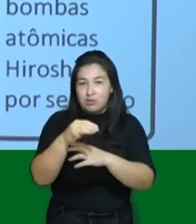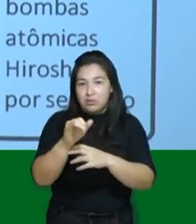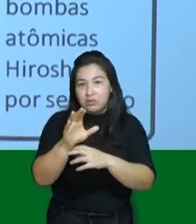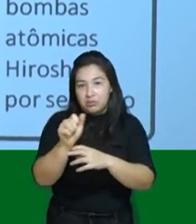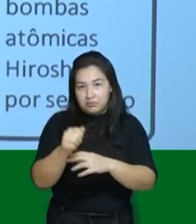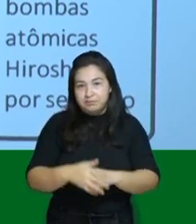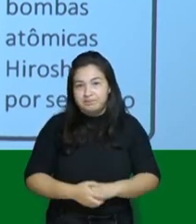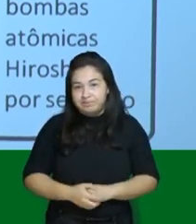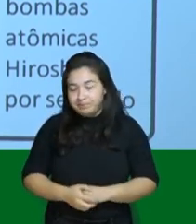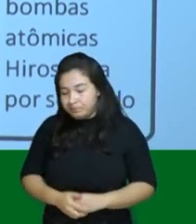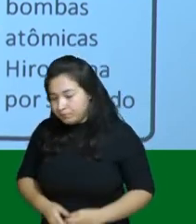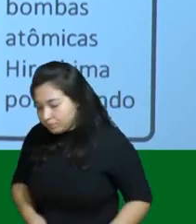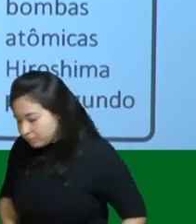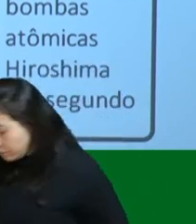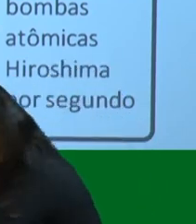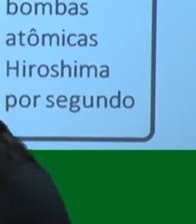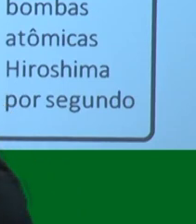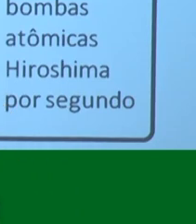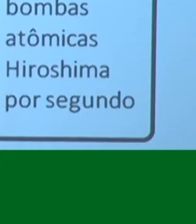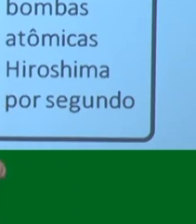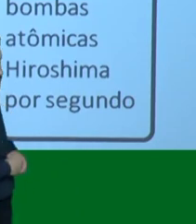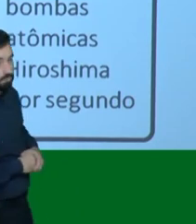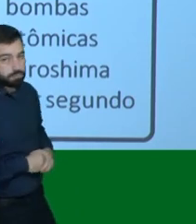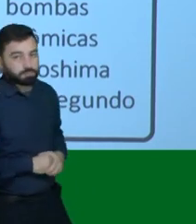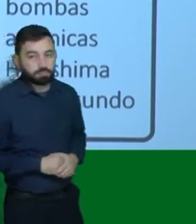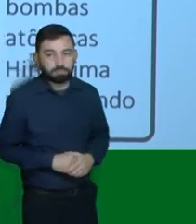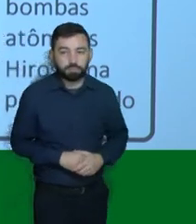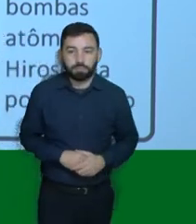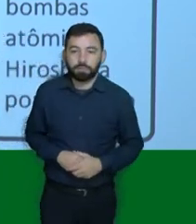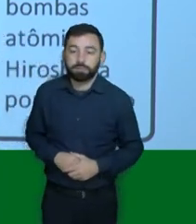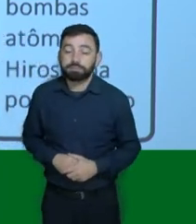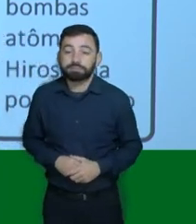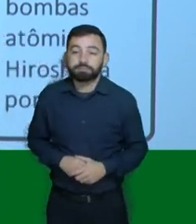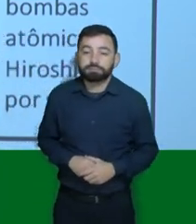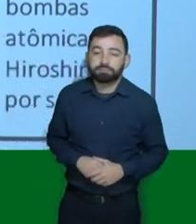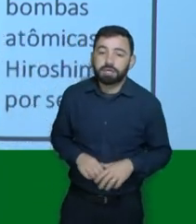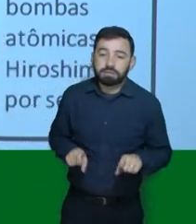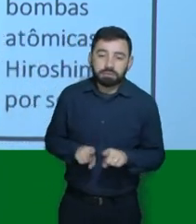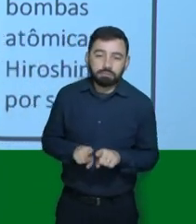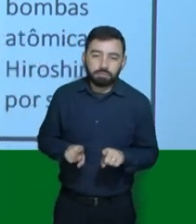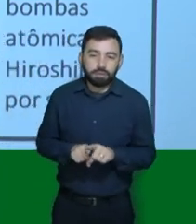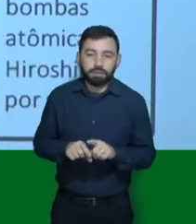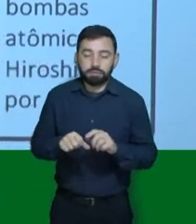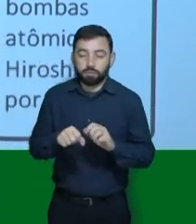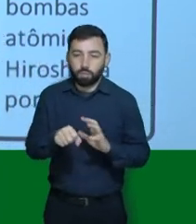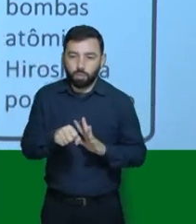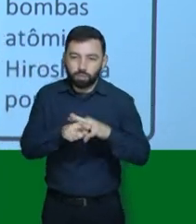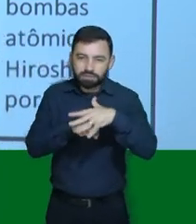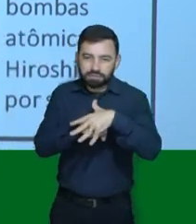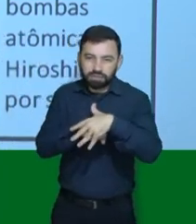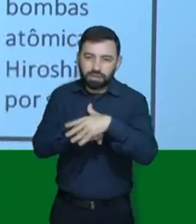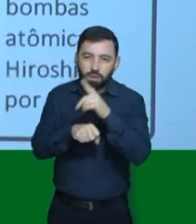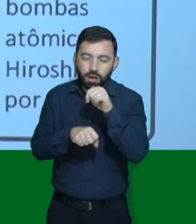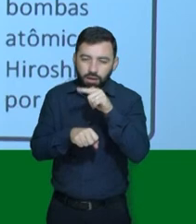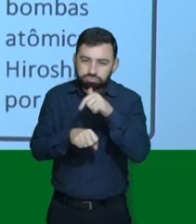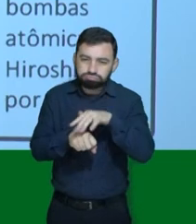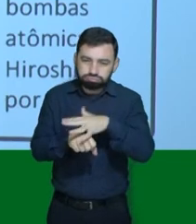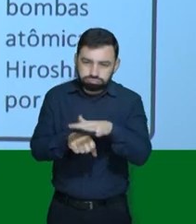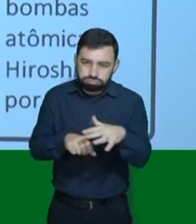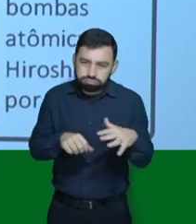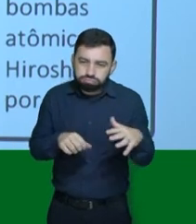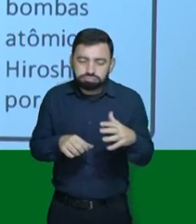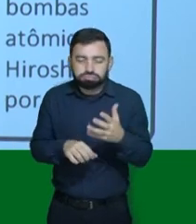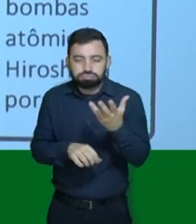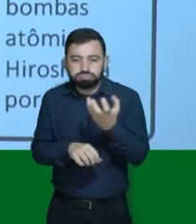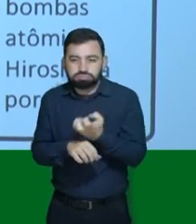o oceano ele também absorve 1/3 do CO2 que a gente põe na atmosfera. Então, ele retira esse CO2 que também